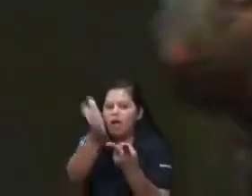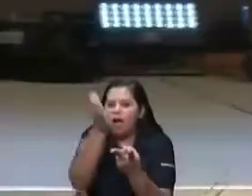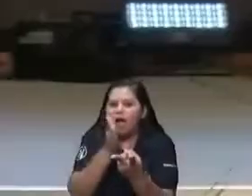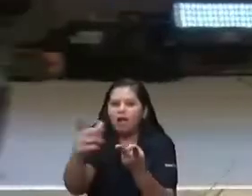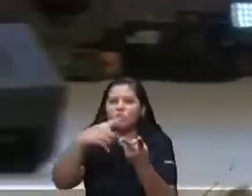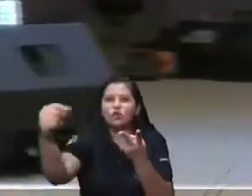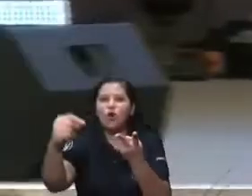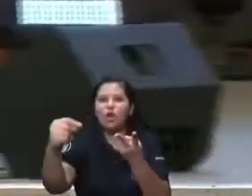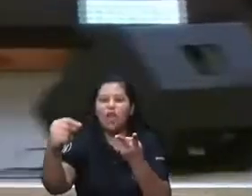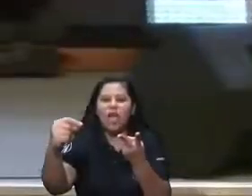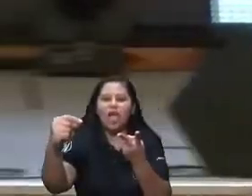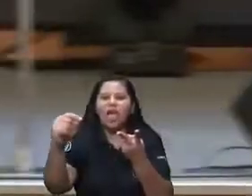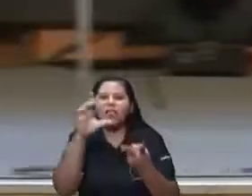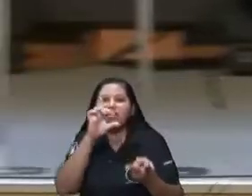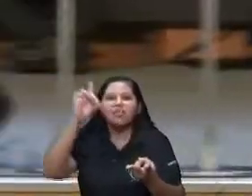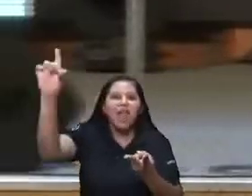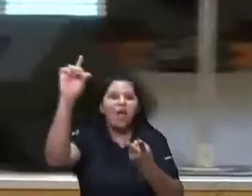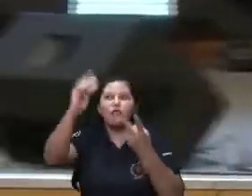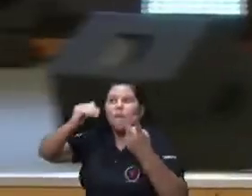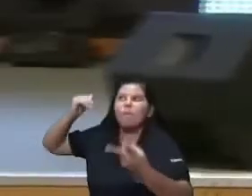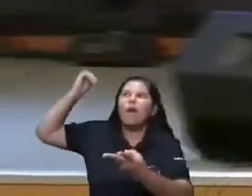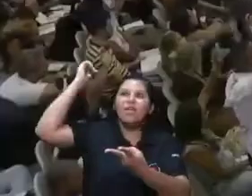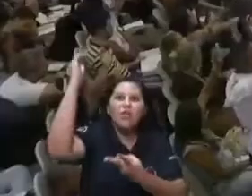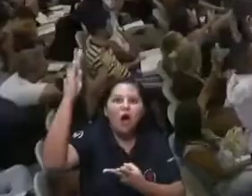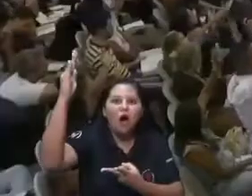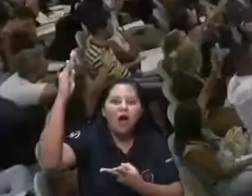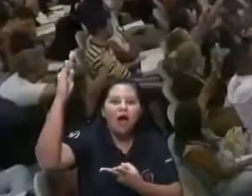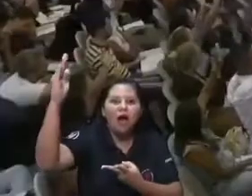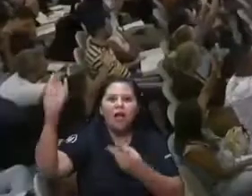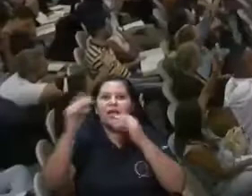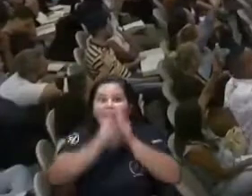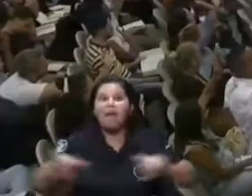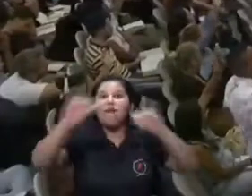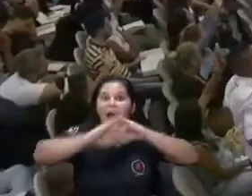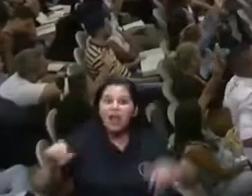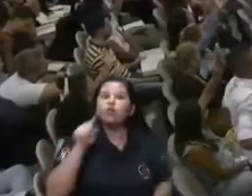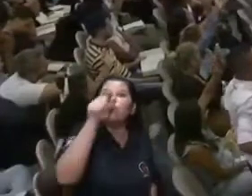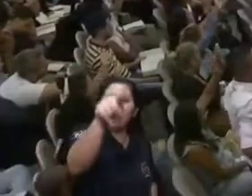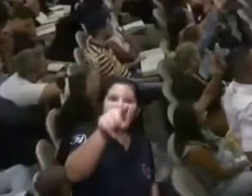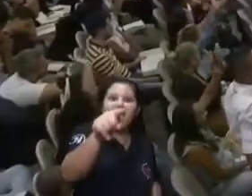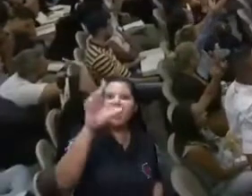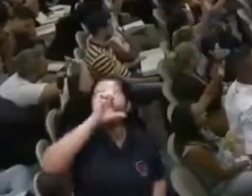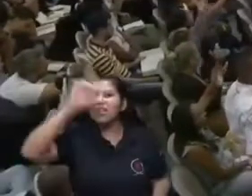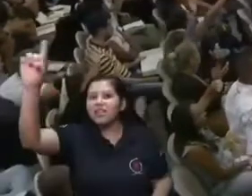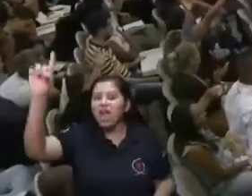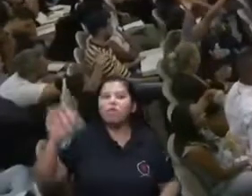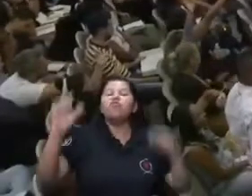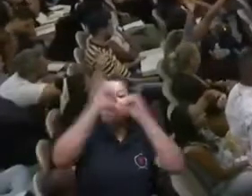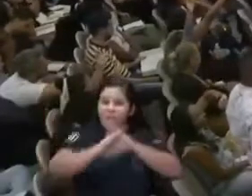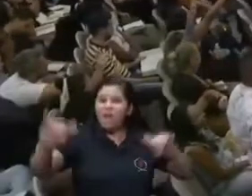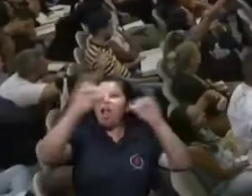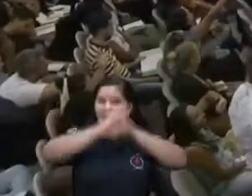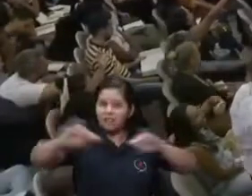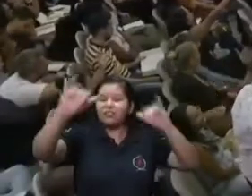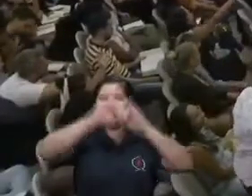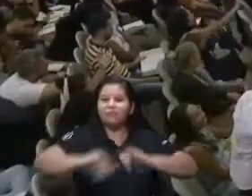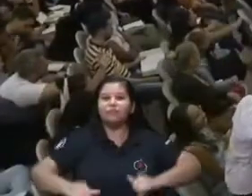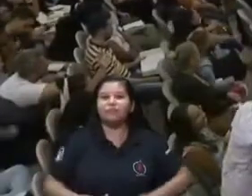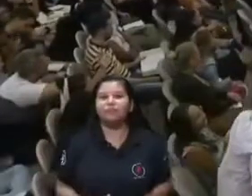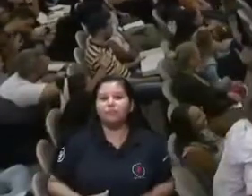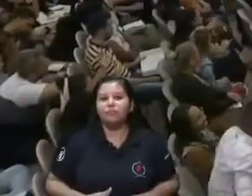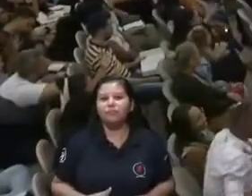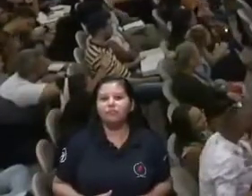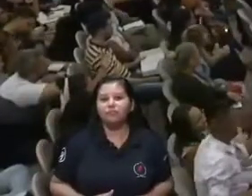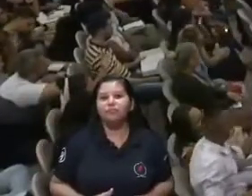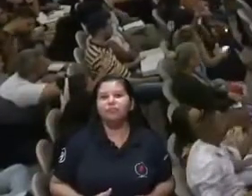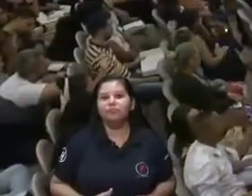que Moisés e está na deveca esta noite dizendo: vai, vai, vai.